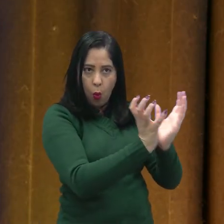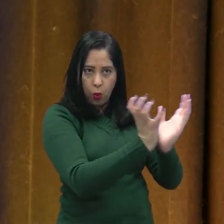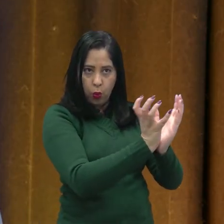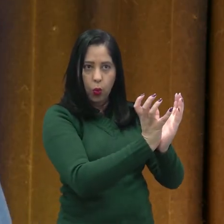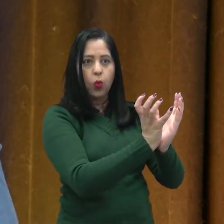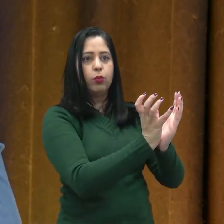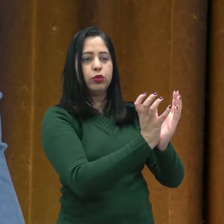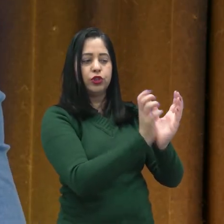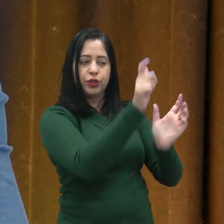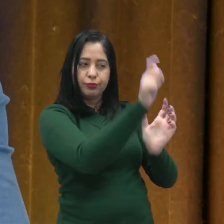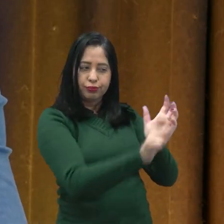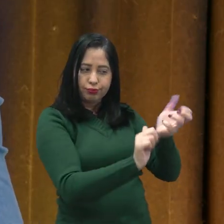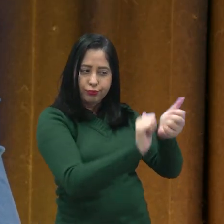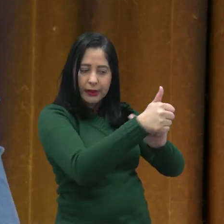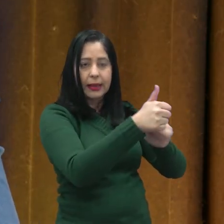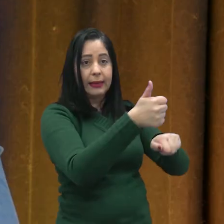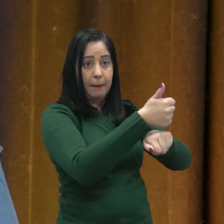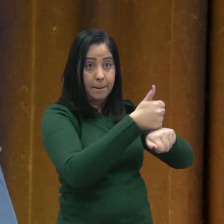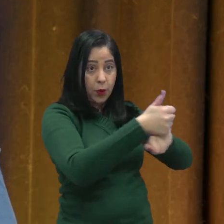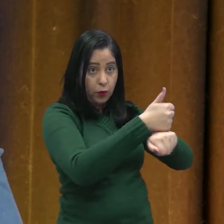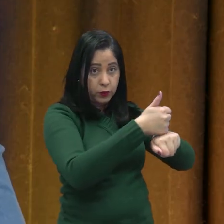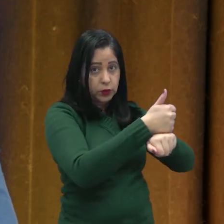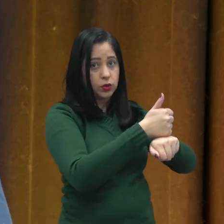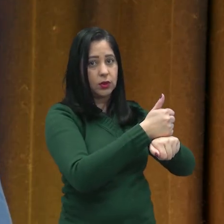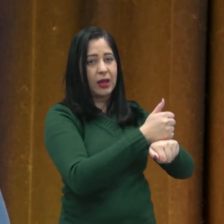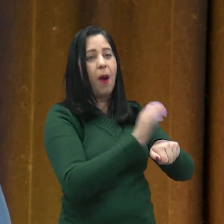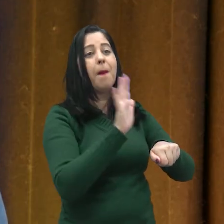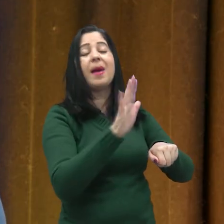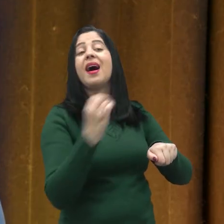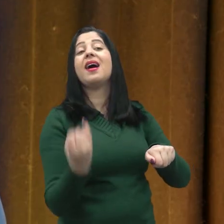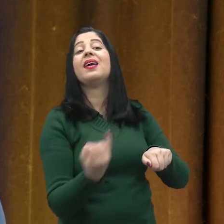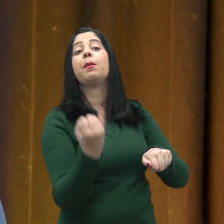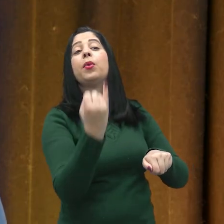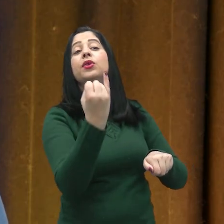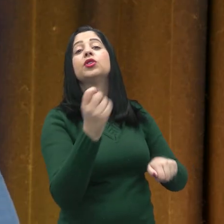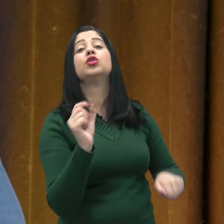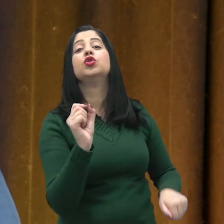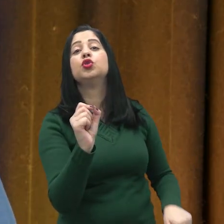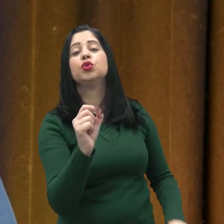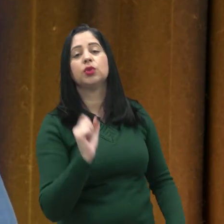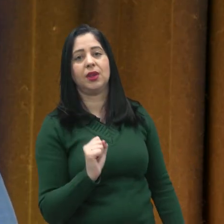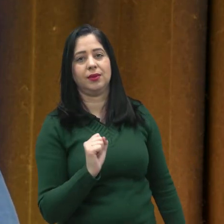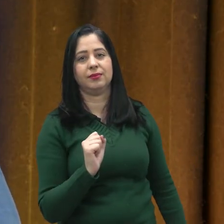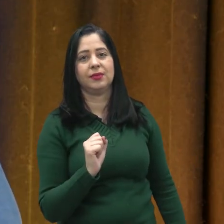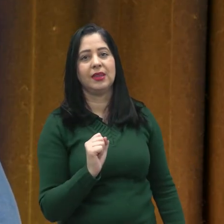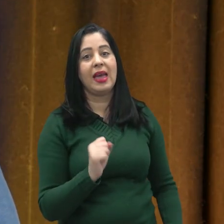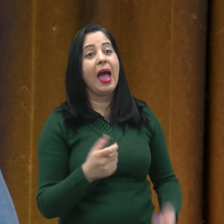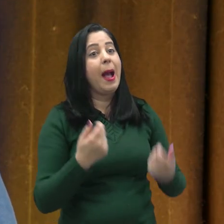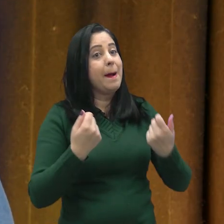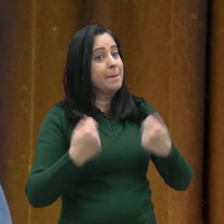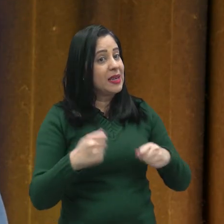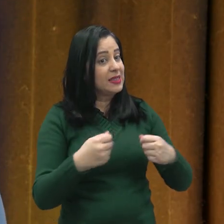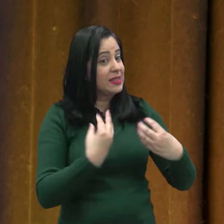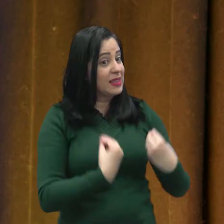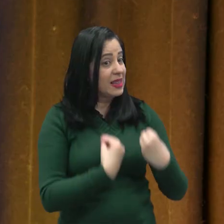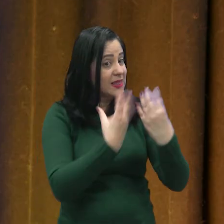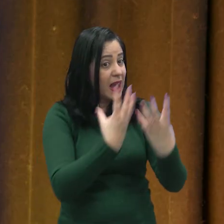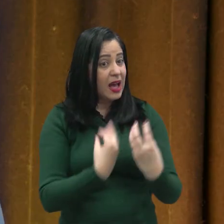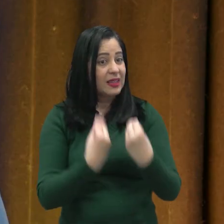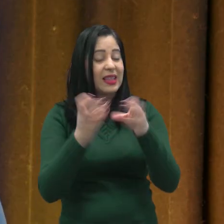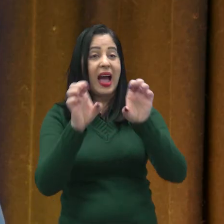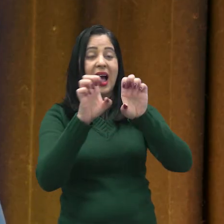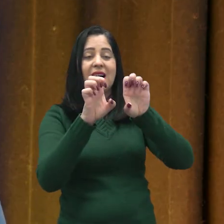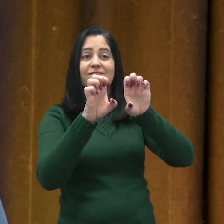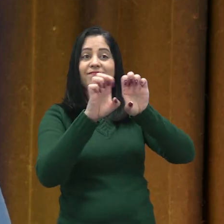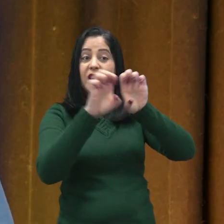um outro orçamento que investe em outras modalidades, mas o que é importante, a gente achar condições de dar estrutura